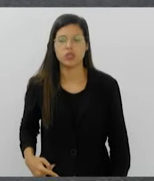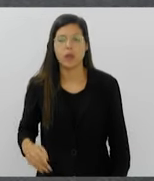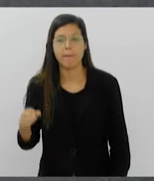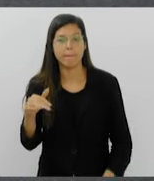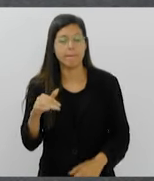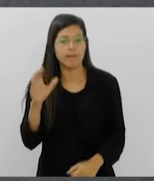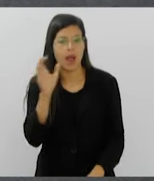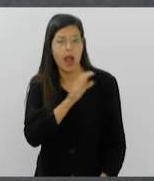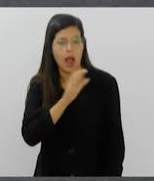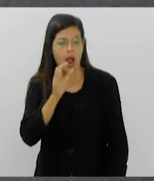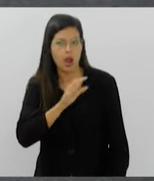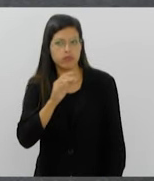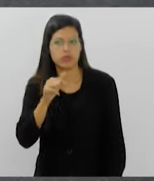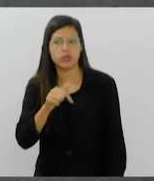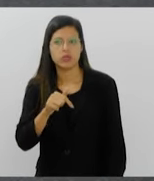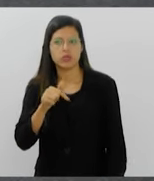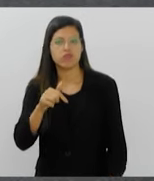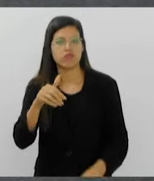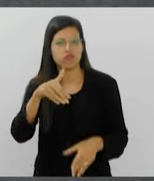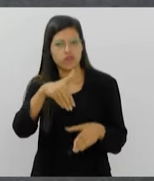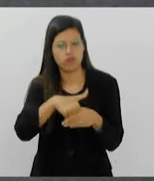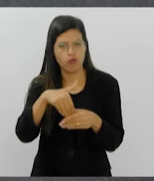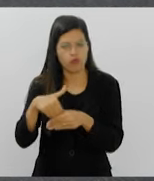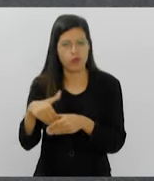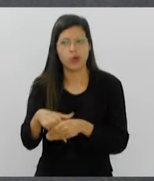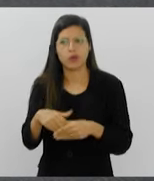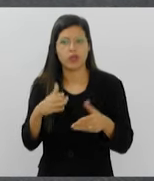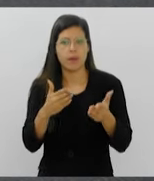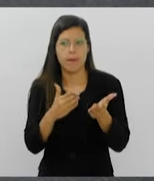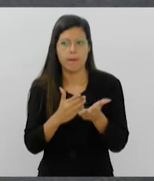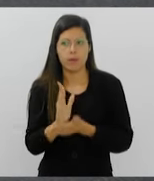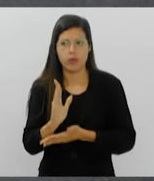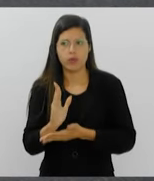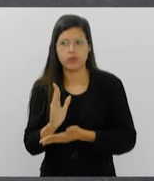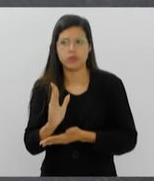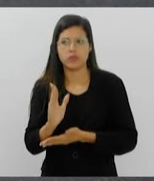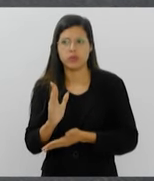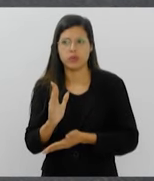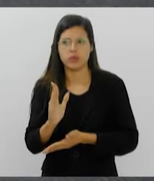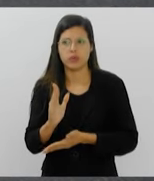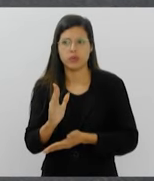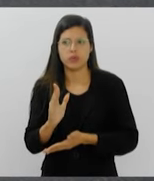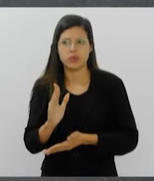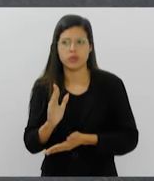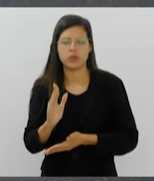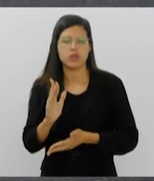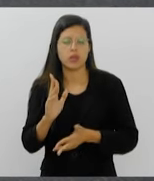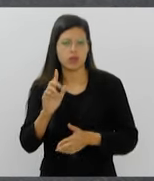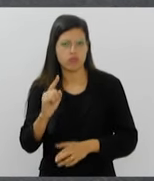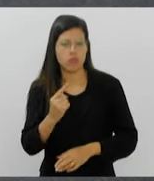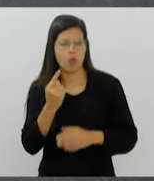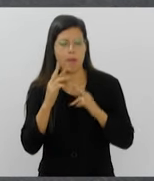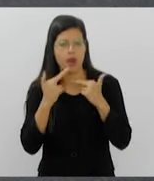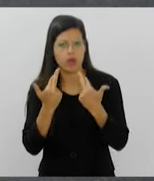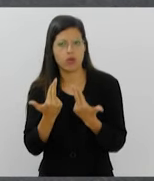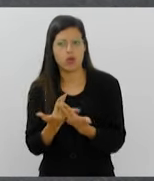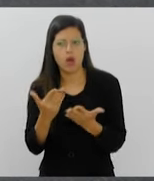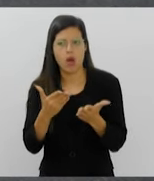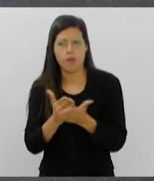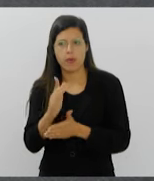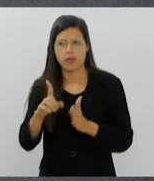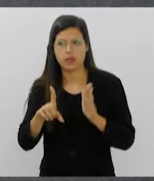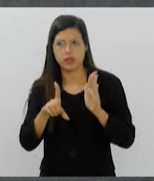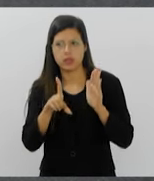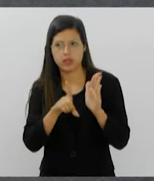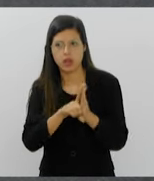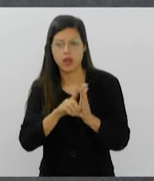possível e que a gente possa aprovar em tramitação em uma sessão e aprovar essa lei por unanimidade